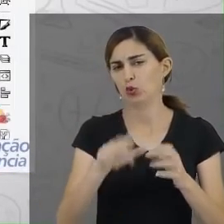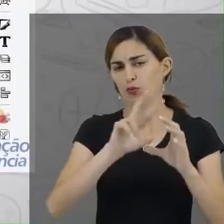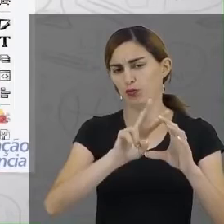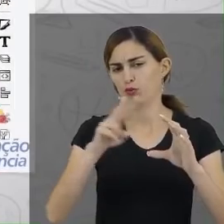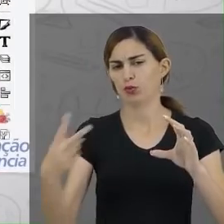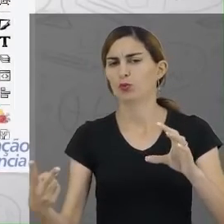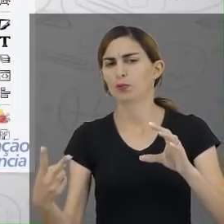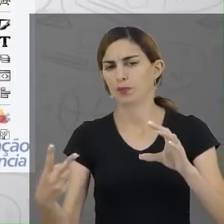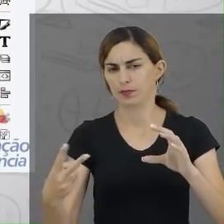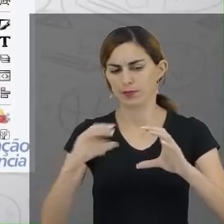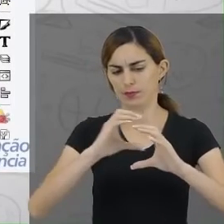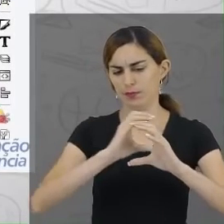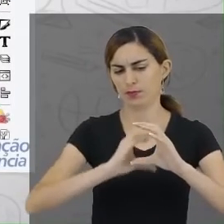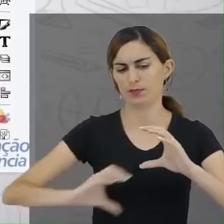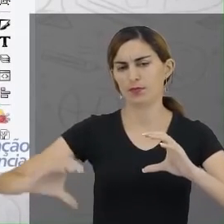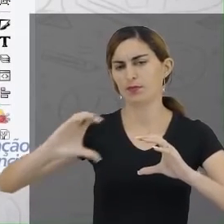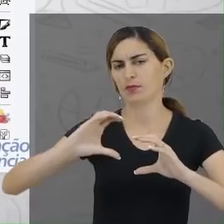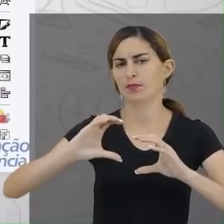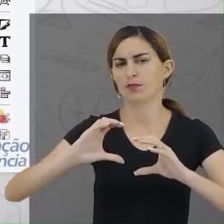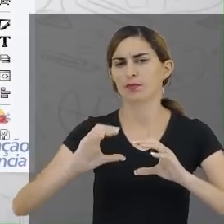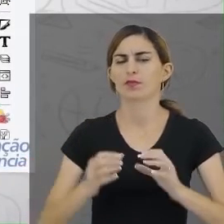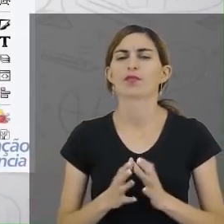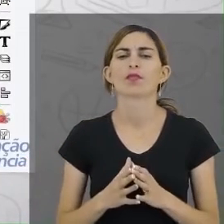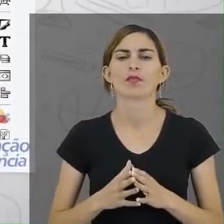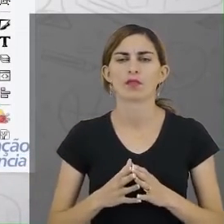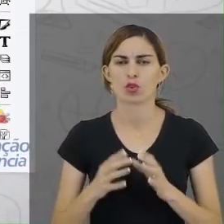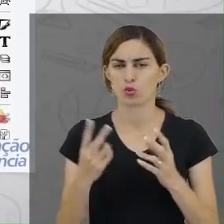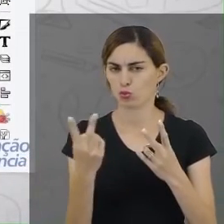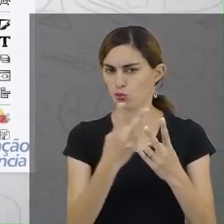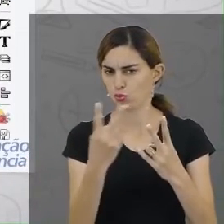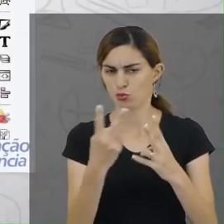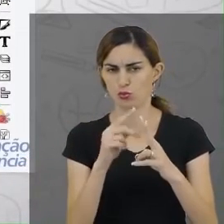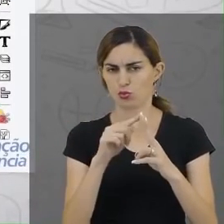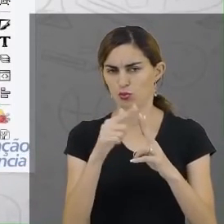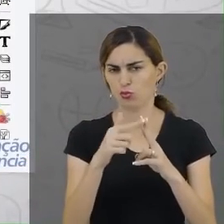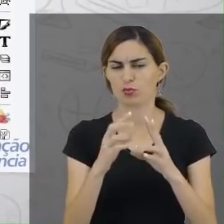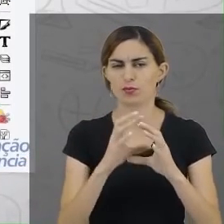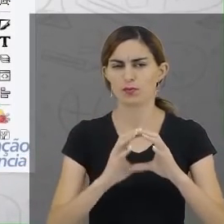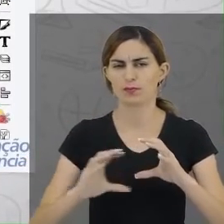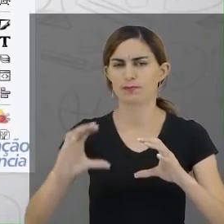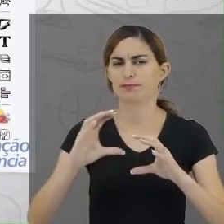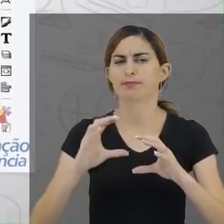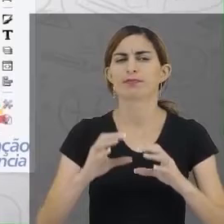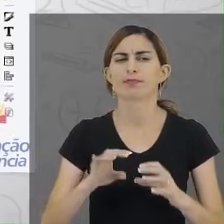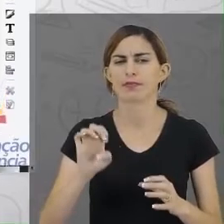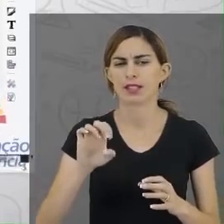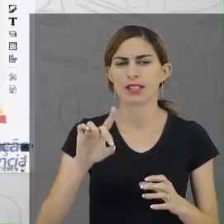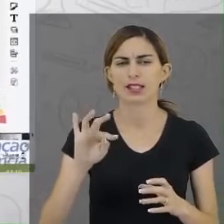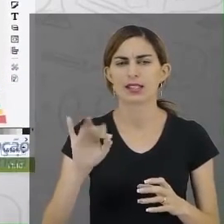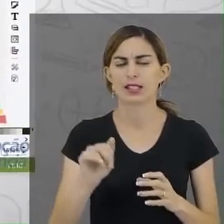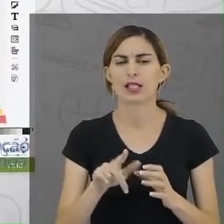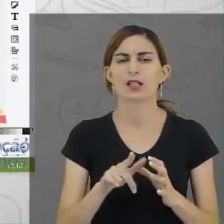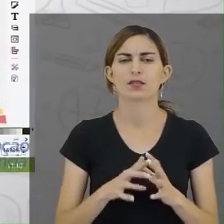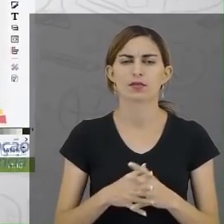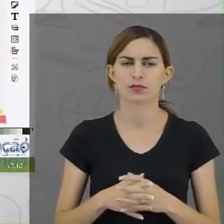novamente duplicar o gradiente para não afetar os dois objetos e